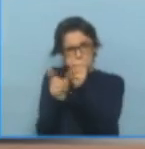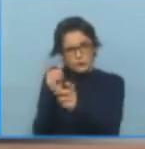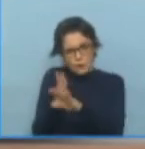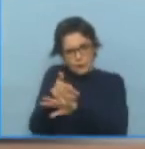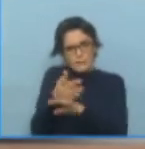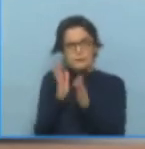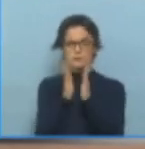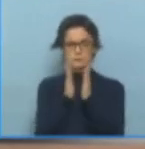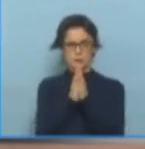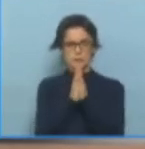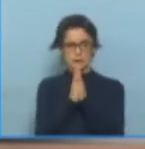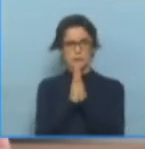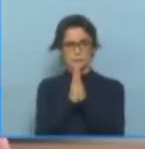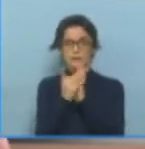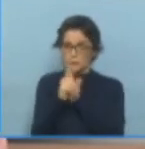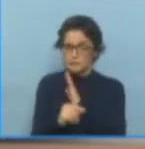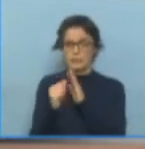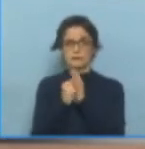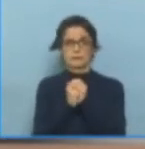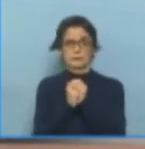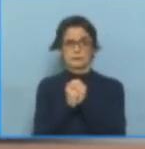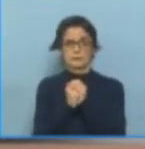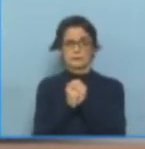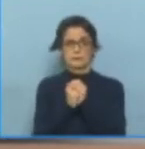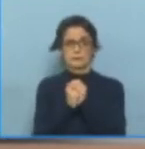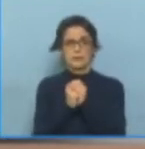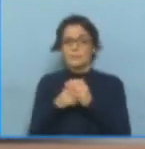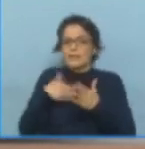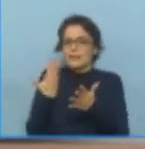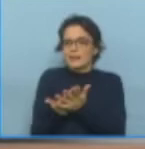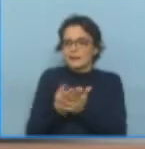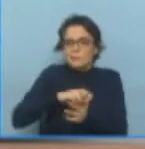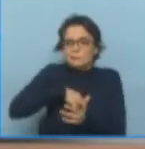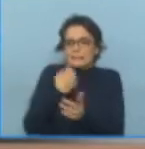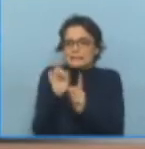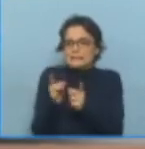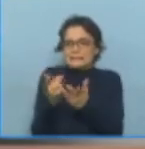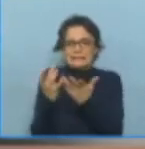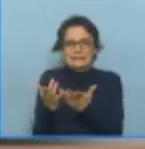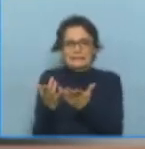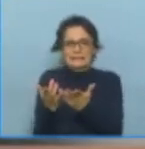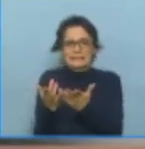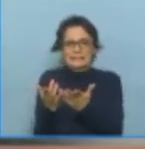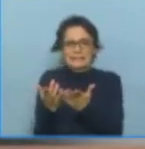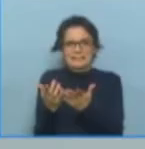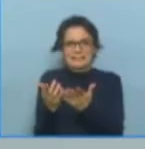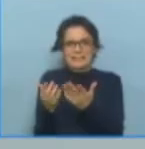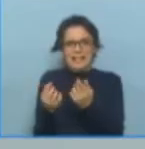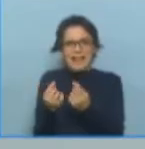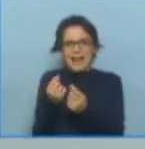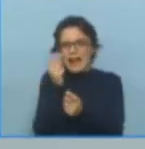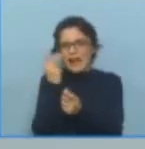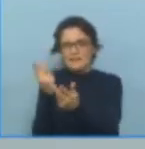para dar sentido e as pessoas ajudar a pessoa a dar sentido, a dar bons sentimentos àquele que parte. Muito bem. Realidades que vão